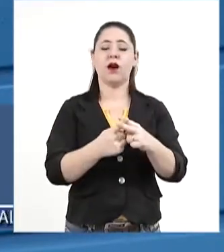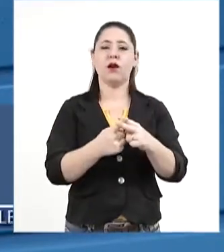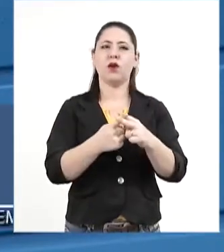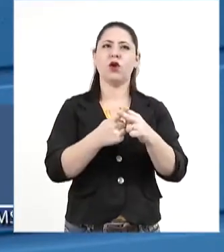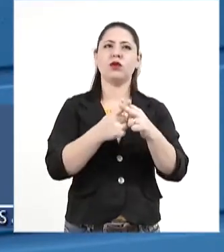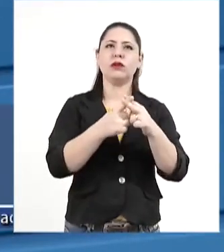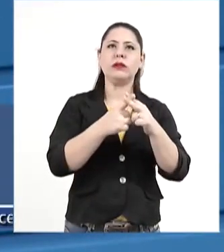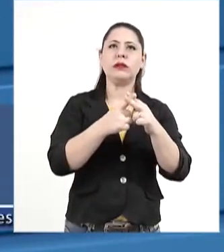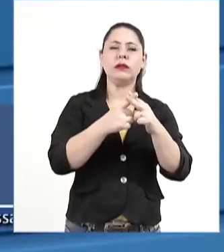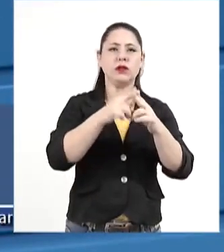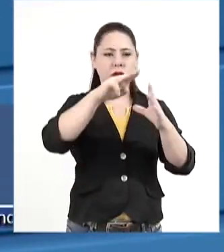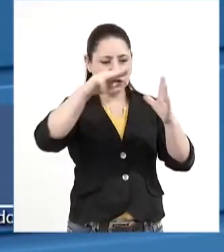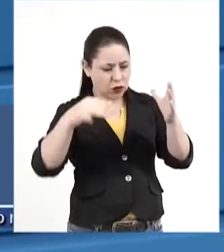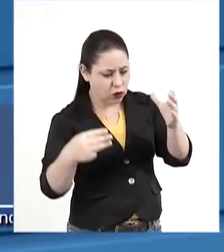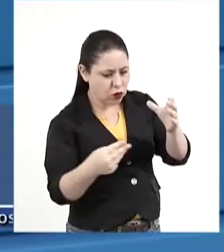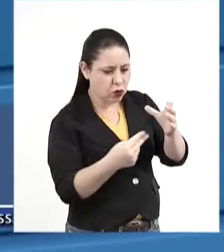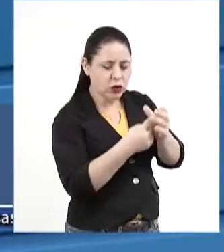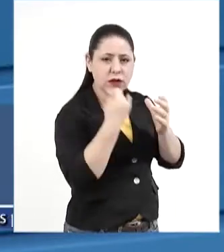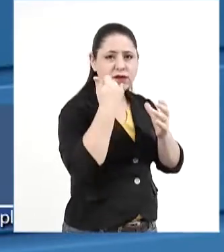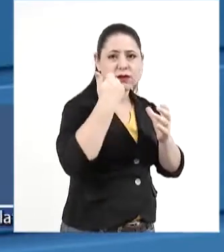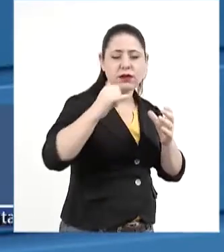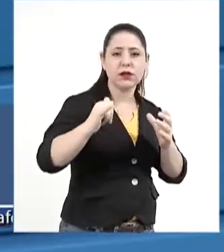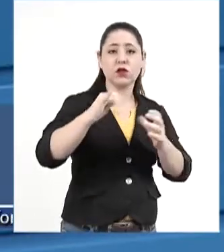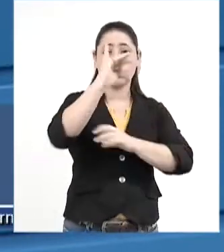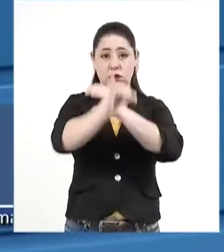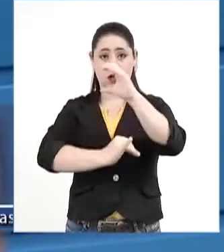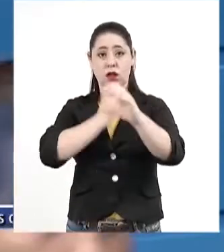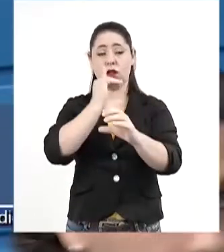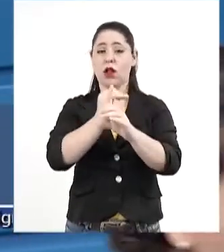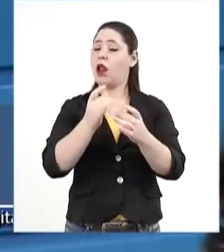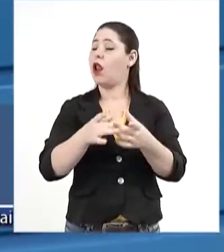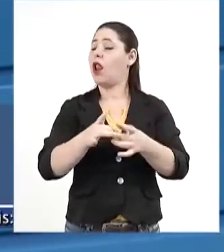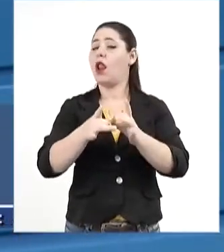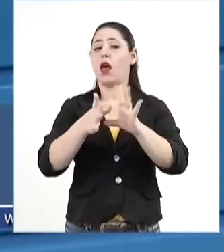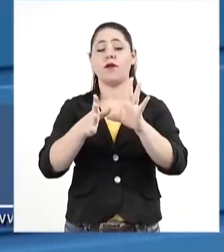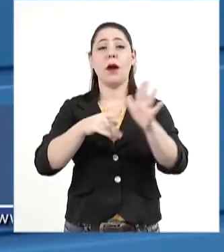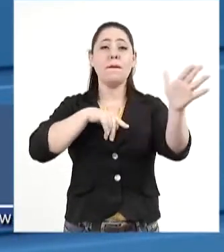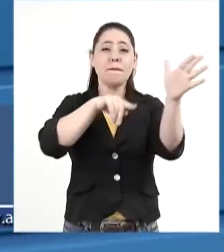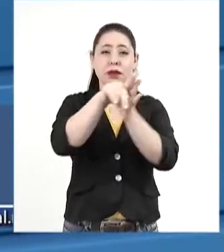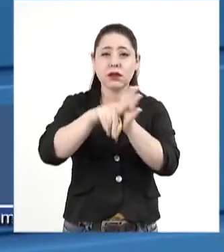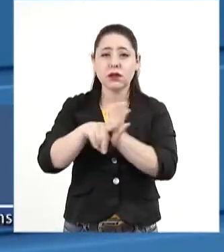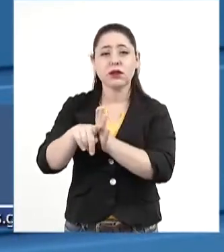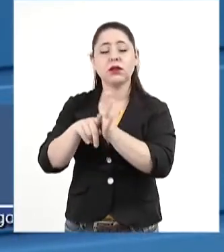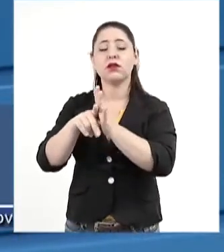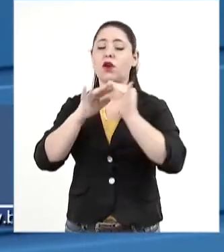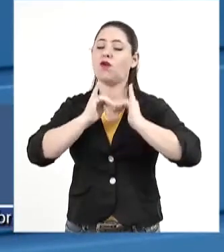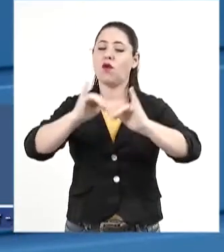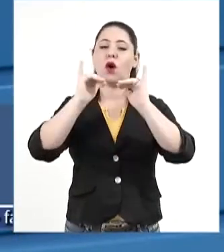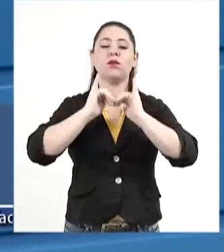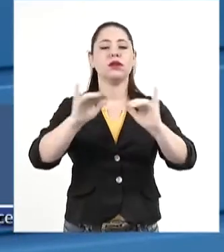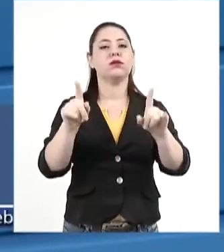equipamentos eletrônicos e a internet fornecerá o acesso gratuito para as pesquisas e informação, com forma